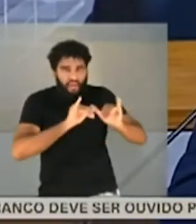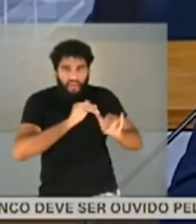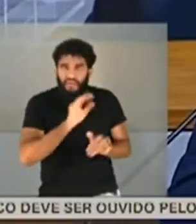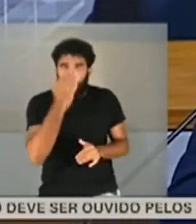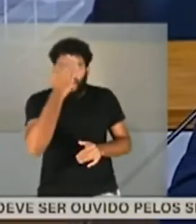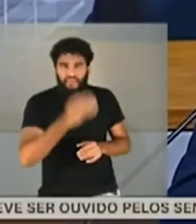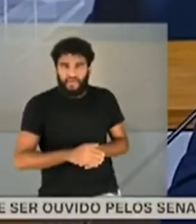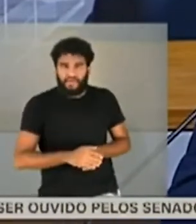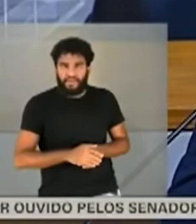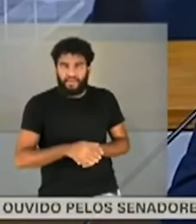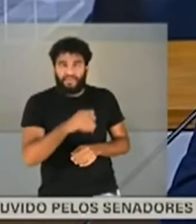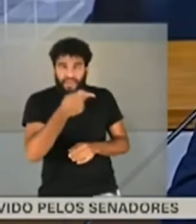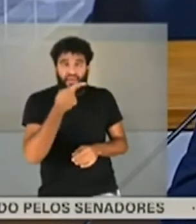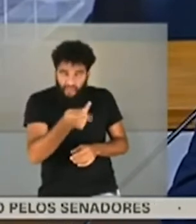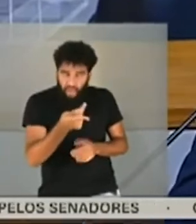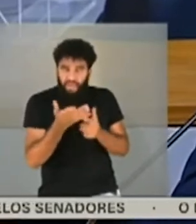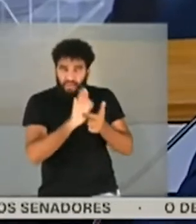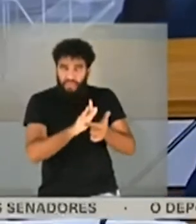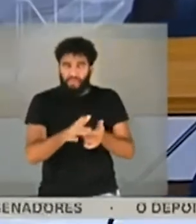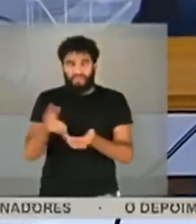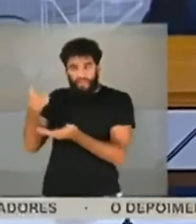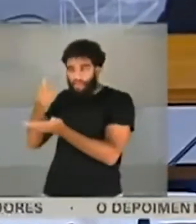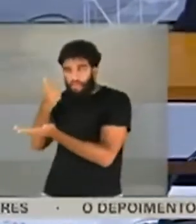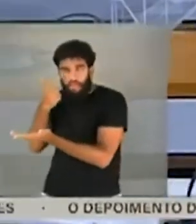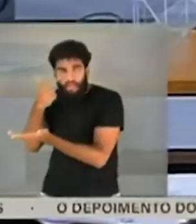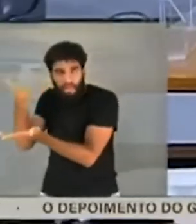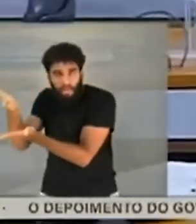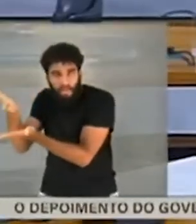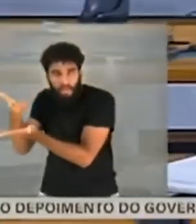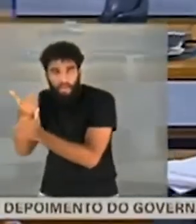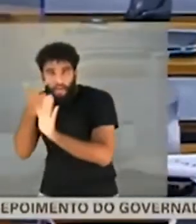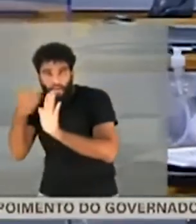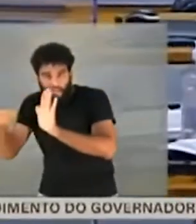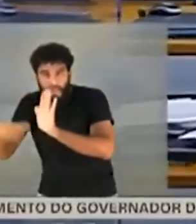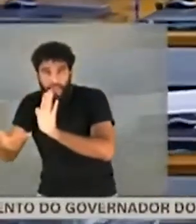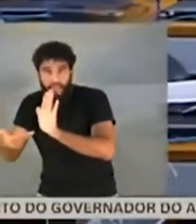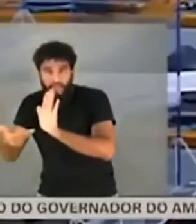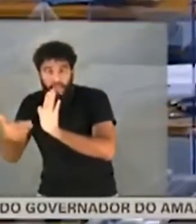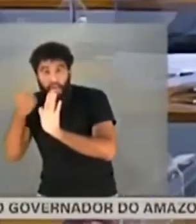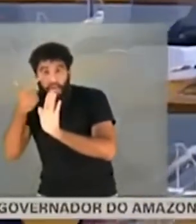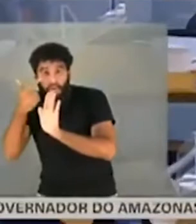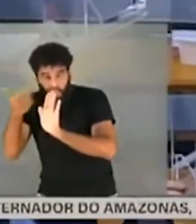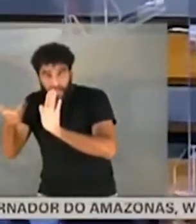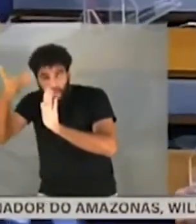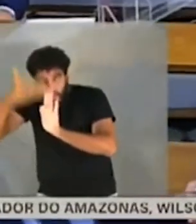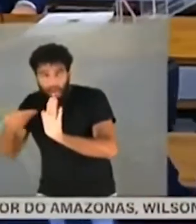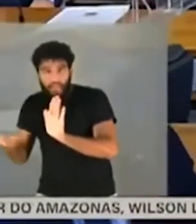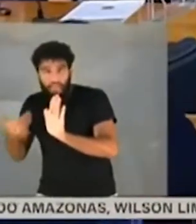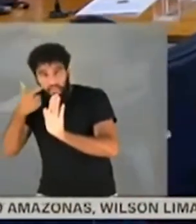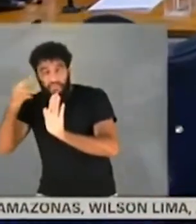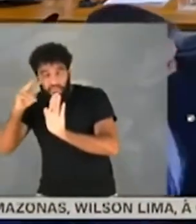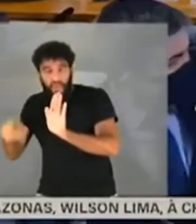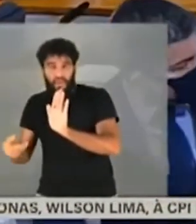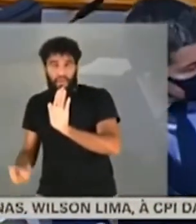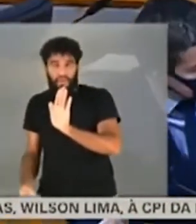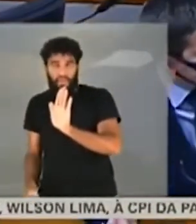Como todos os dados que senador Randolfe, está aqui, senador Randolfe. E olha aqui, olha aqui, olha aqui a fonte, olha aqui a fonte. Olha aqui a fonte.